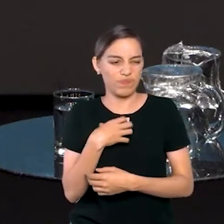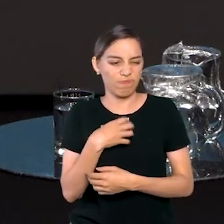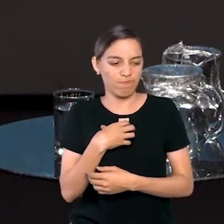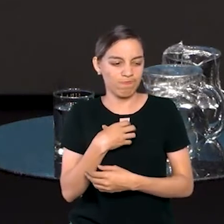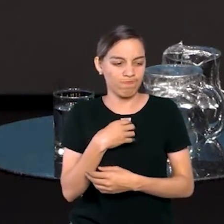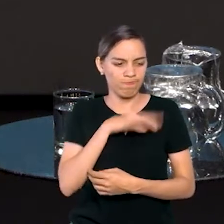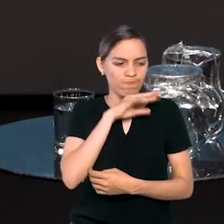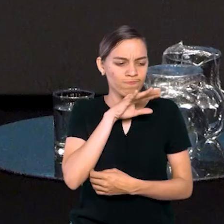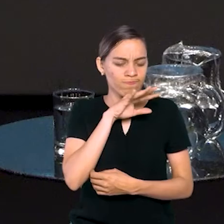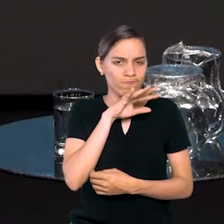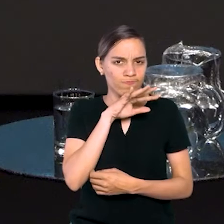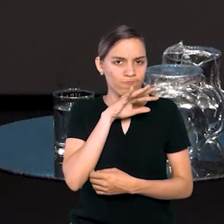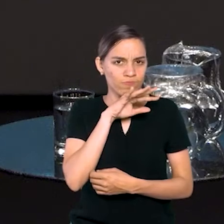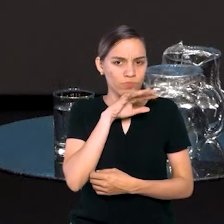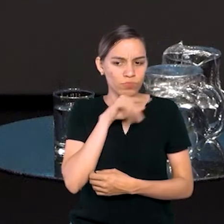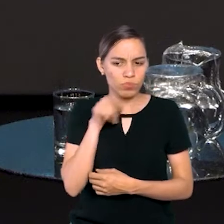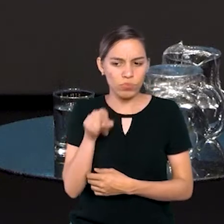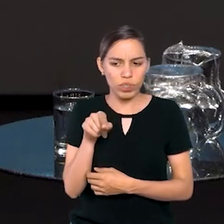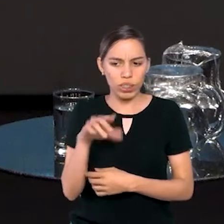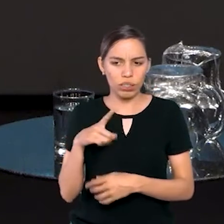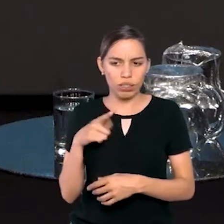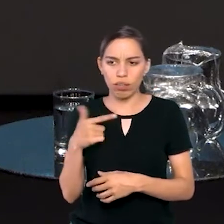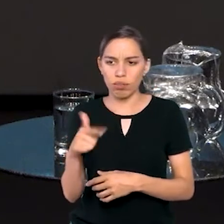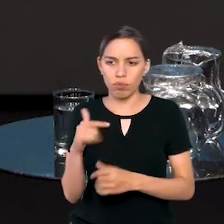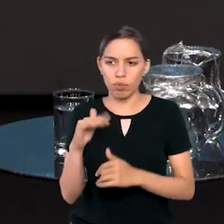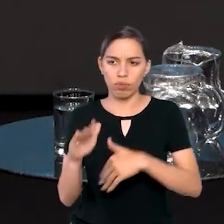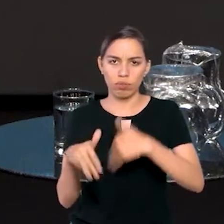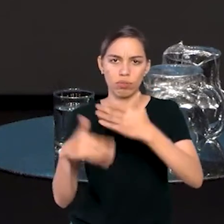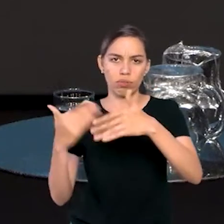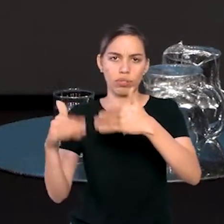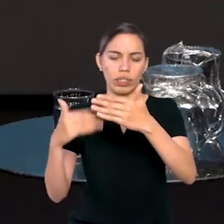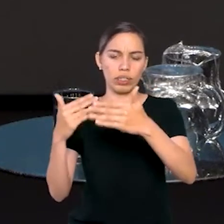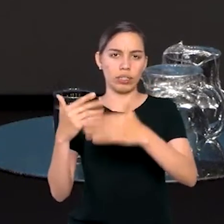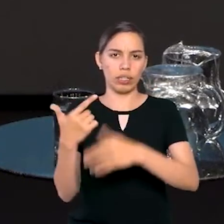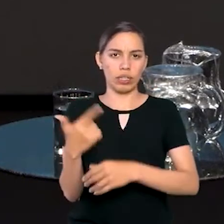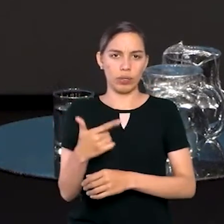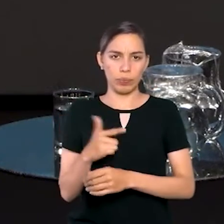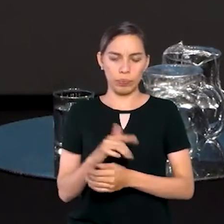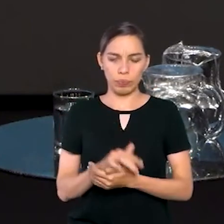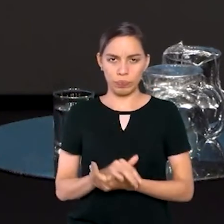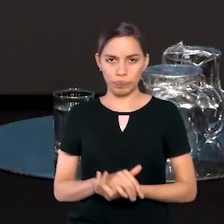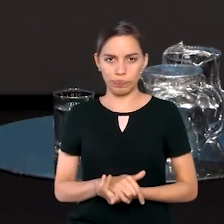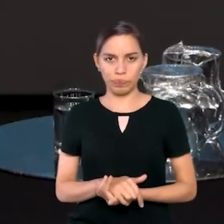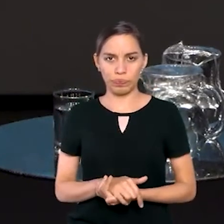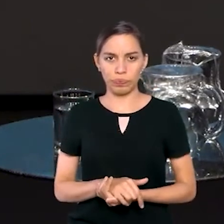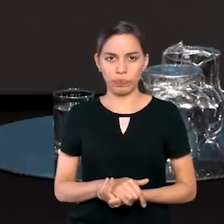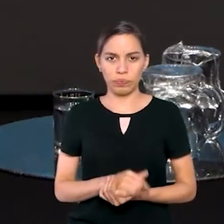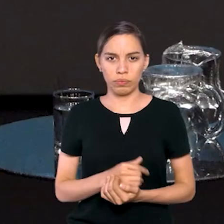Ela não produz efeitos de